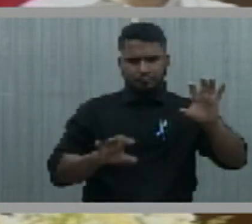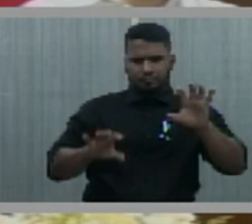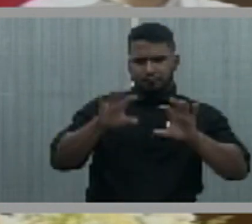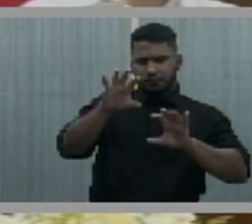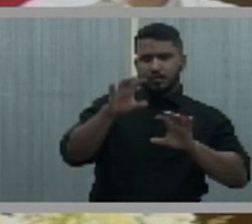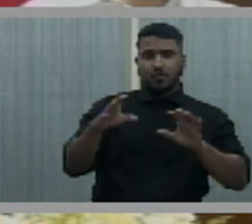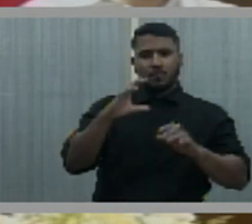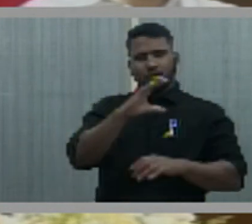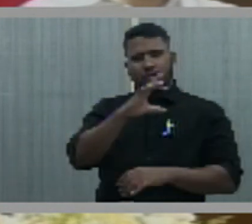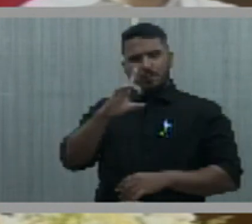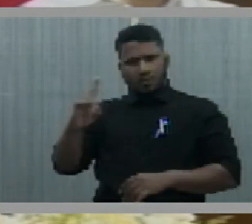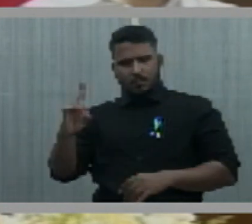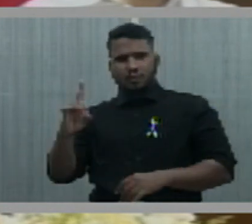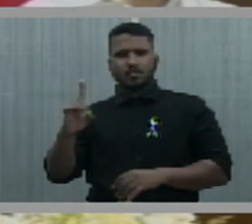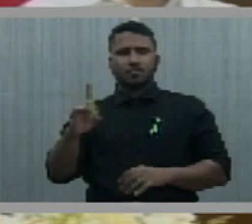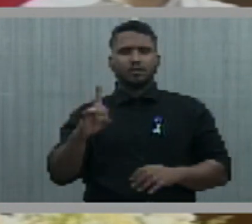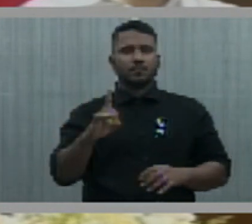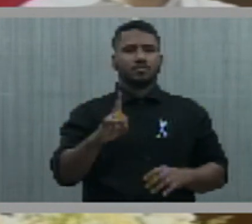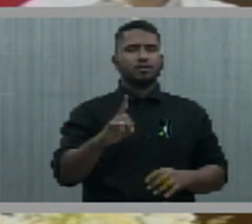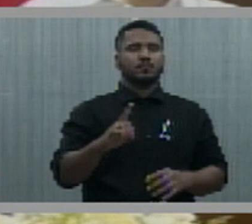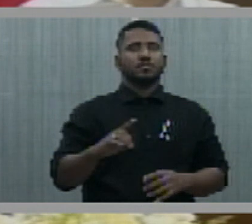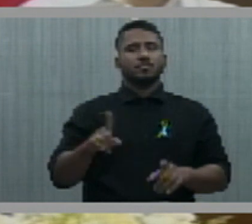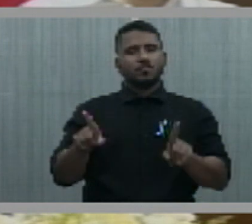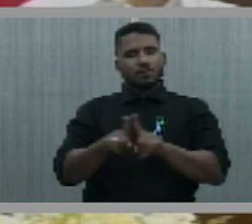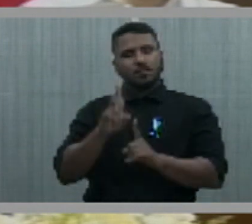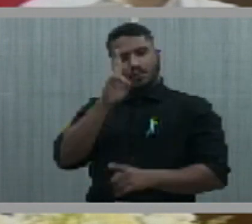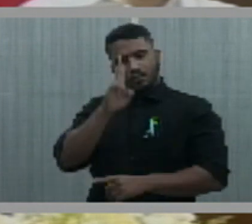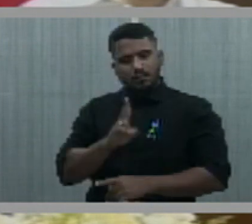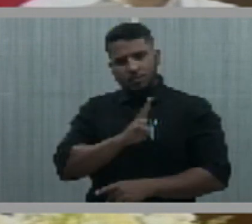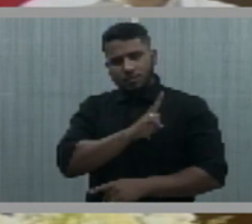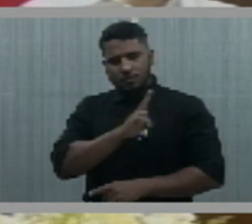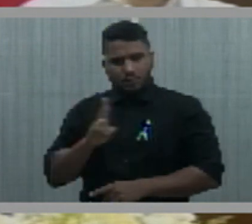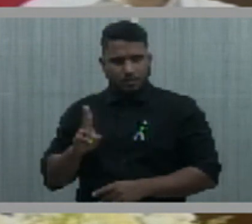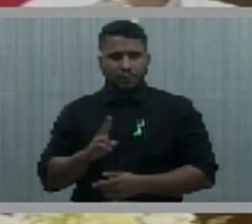com coordenação de leigos e padres